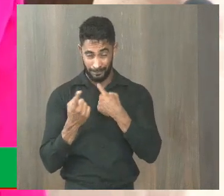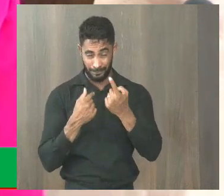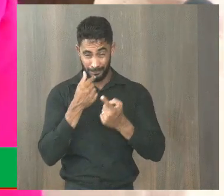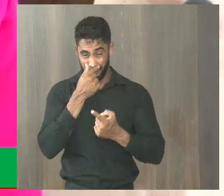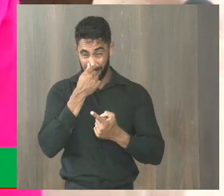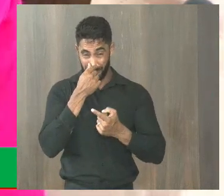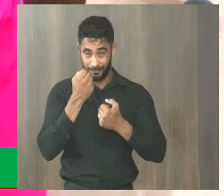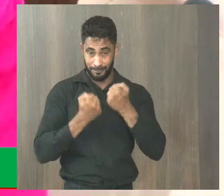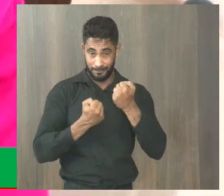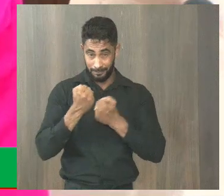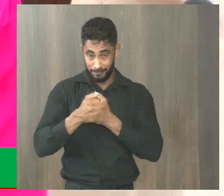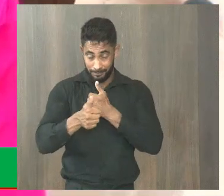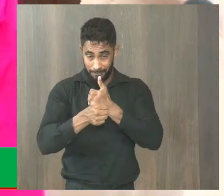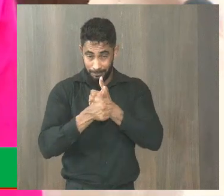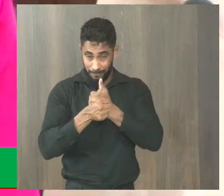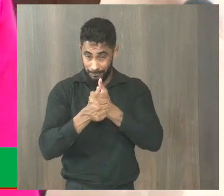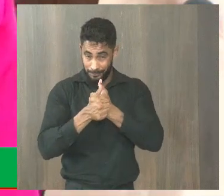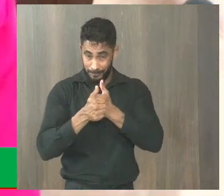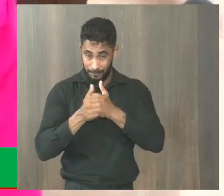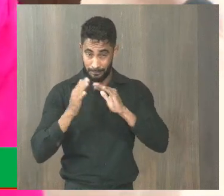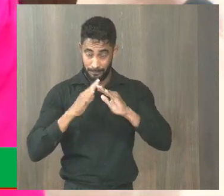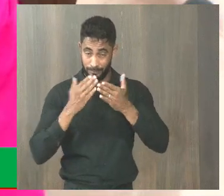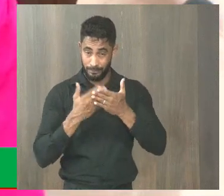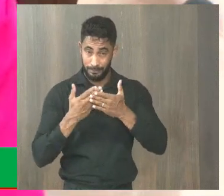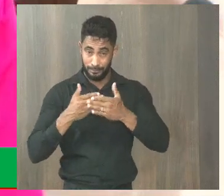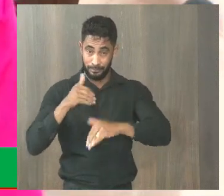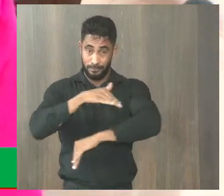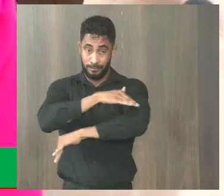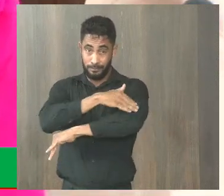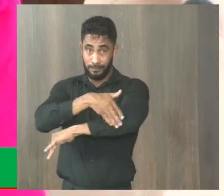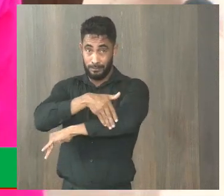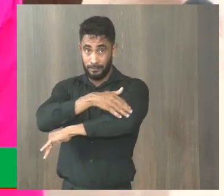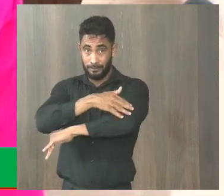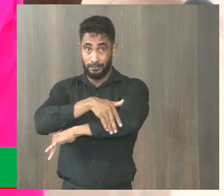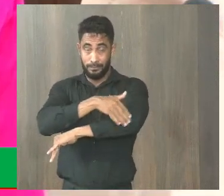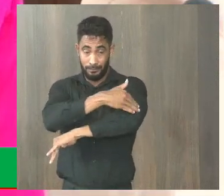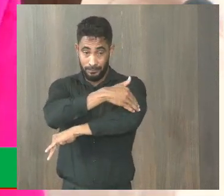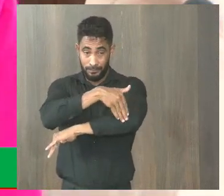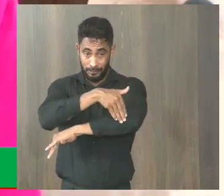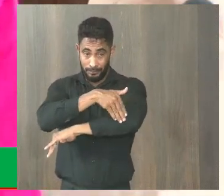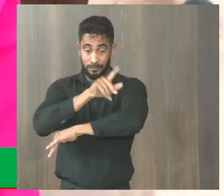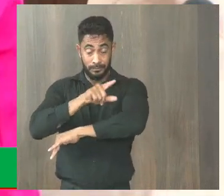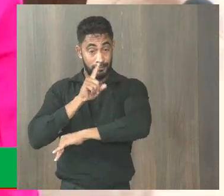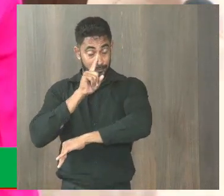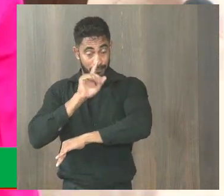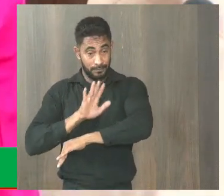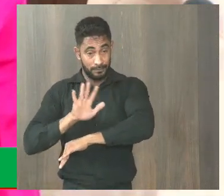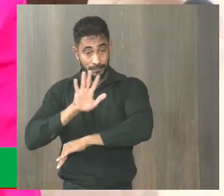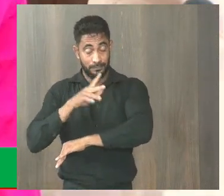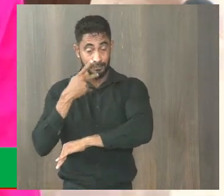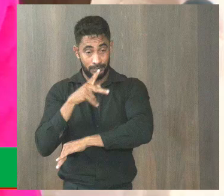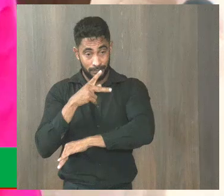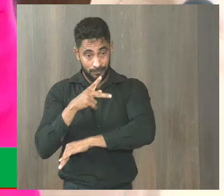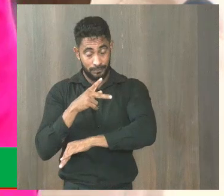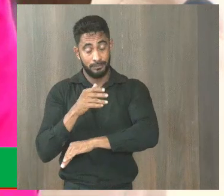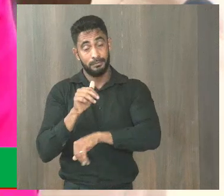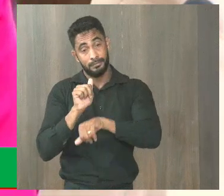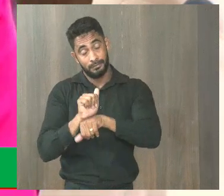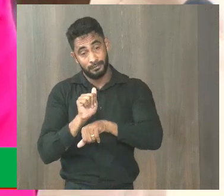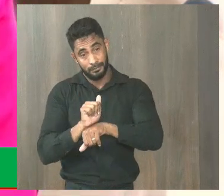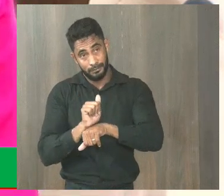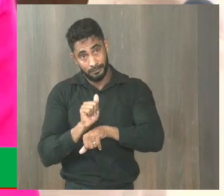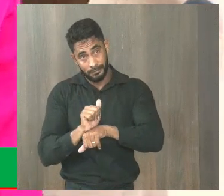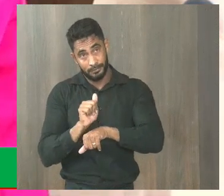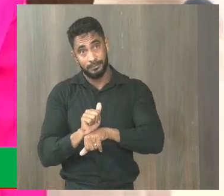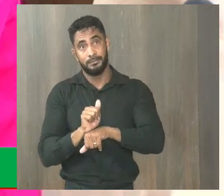bem próximo ali à escola da esquina, né? É onde que é o ponto mais perigoso. E aí eu espero, né,